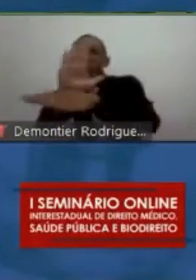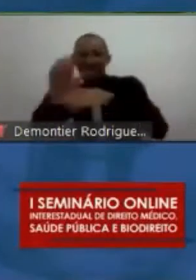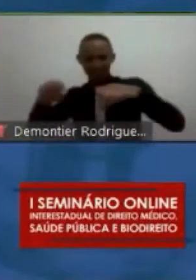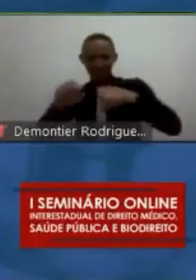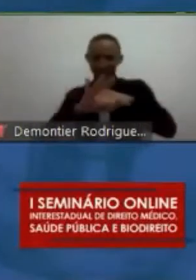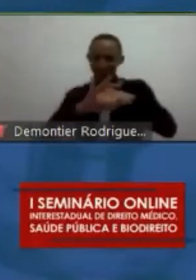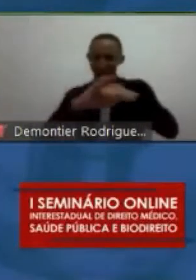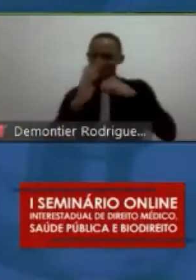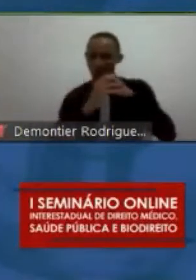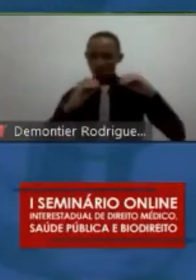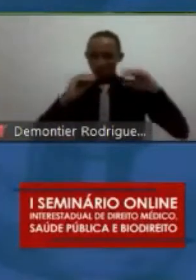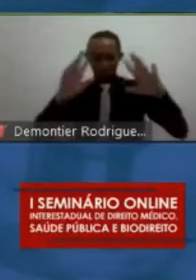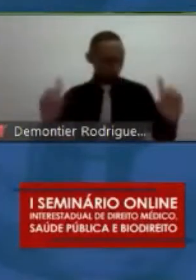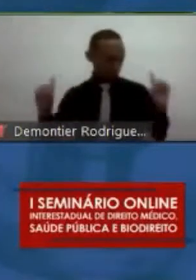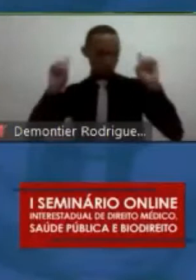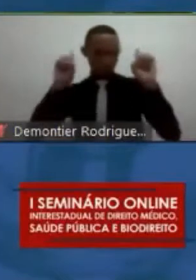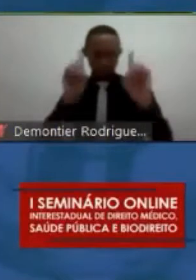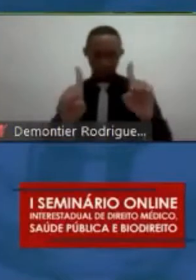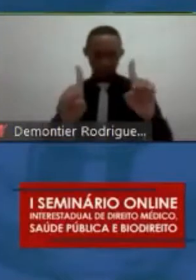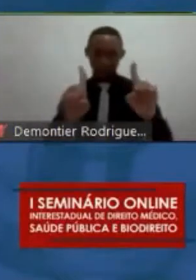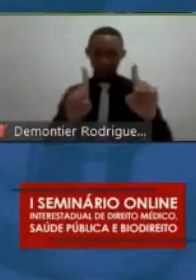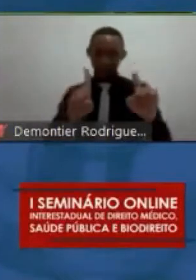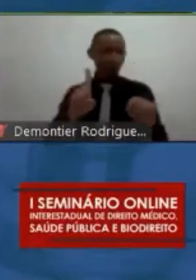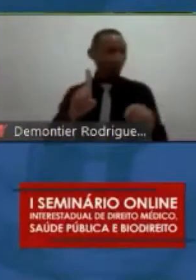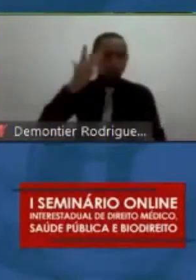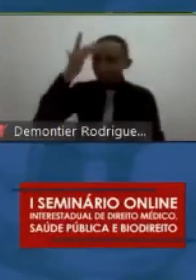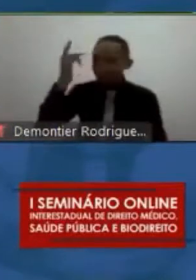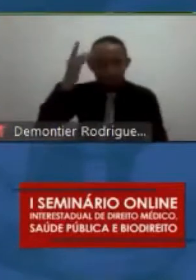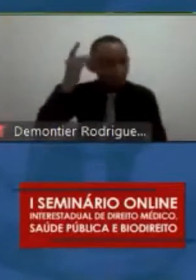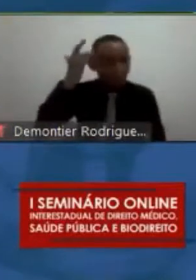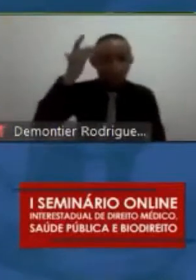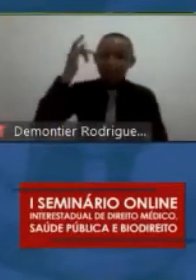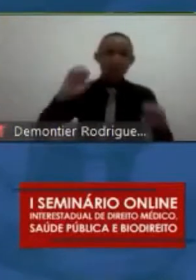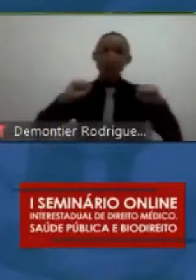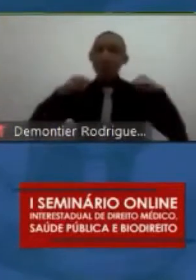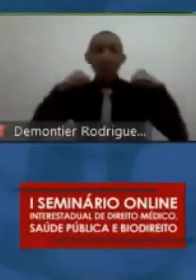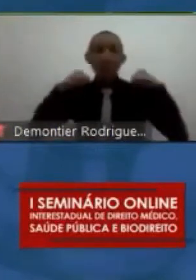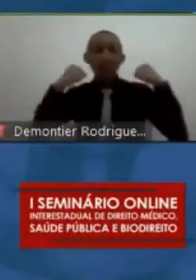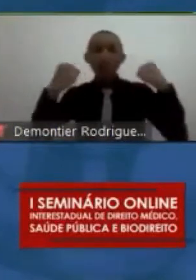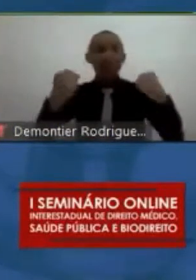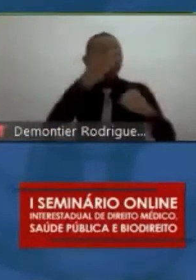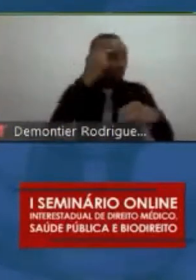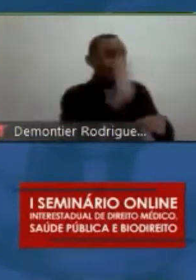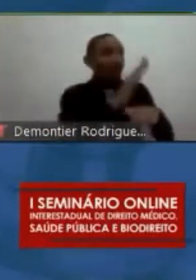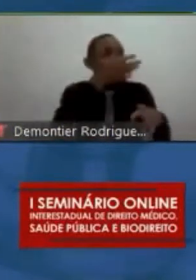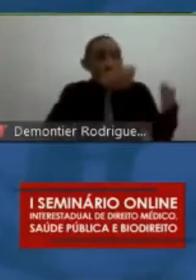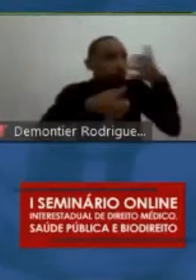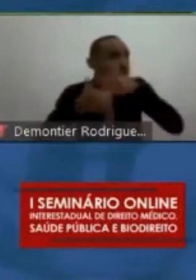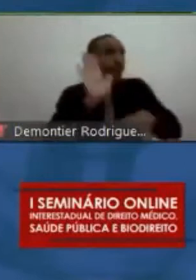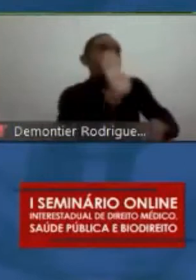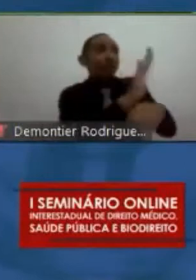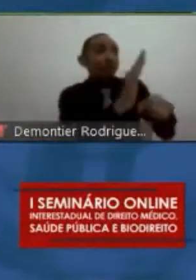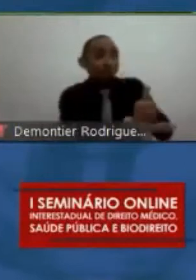pandemia, como são de qualquer dia, não precisa ter pandemia para eles serem heróis, mas se eles buscam nisso salvar vidas como o